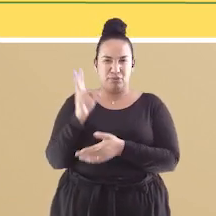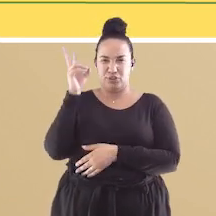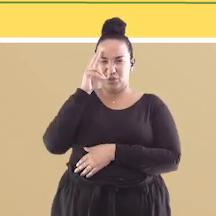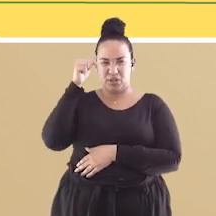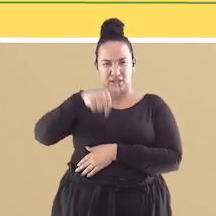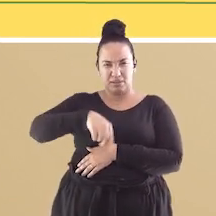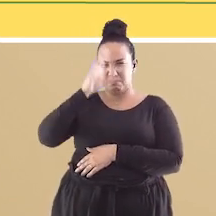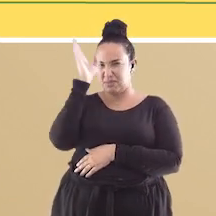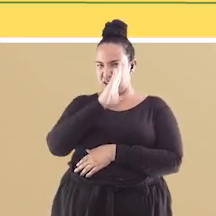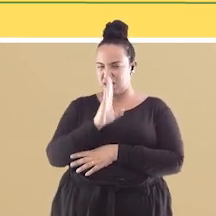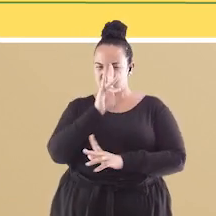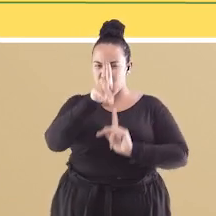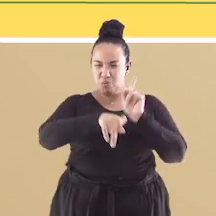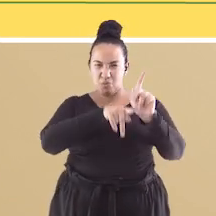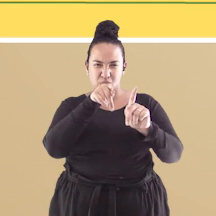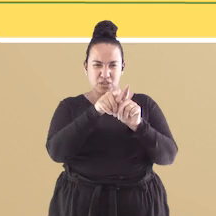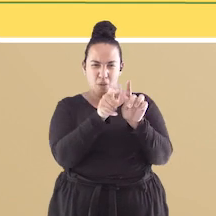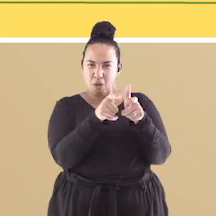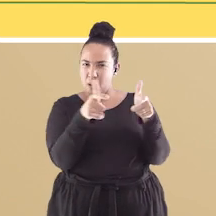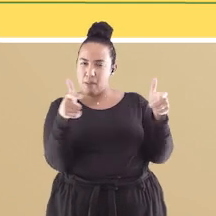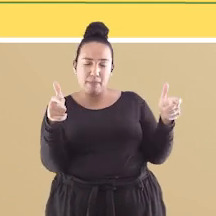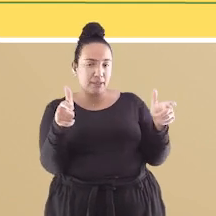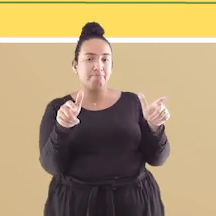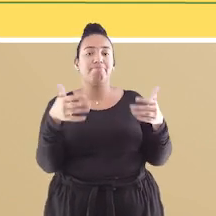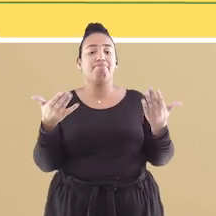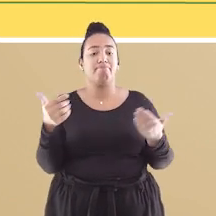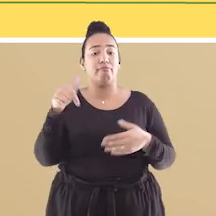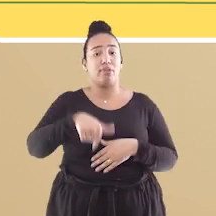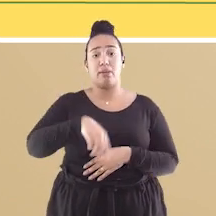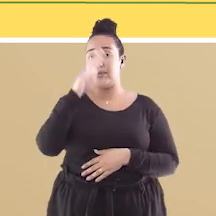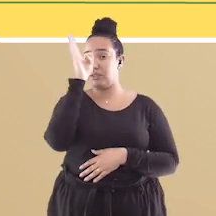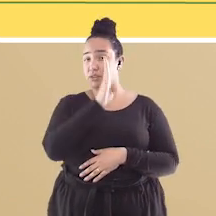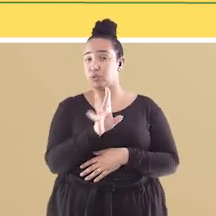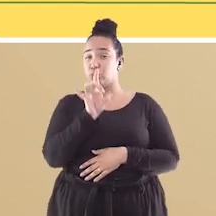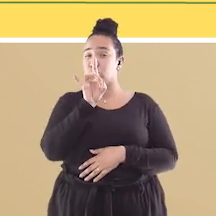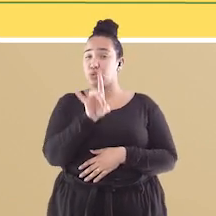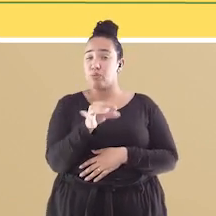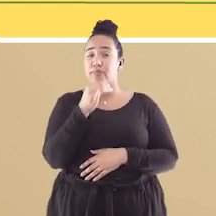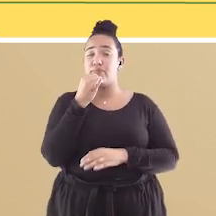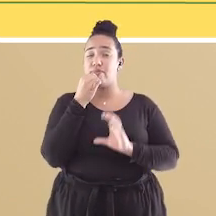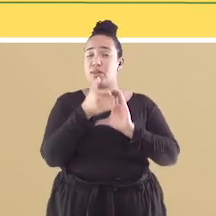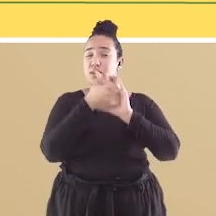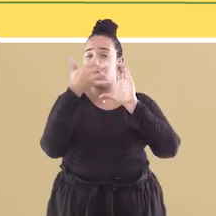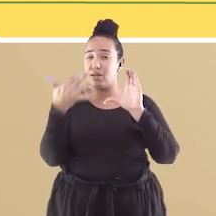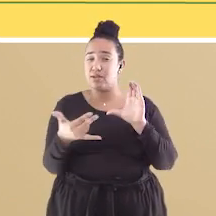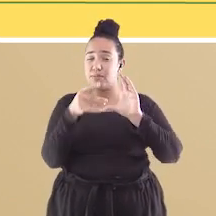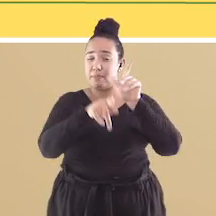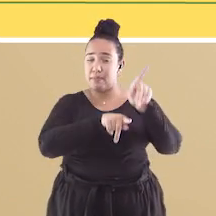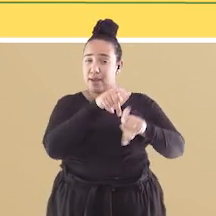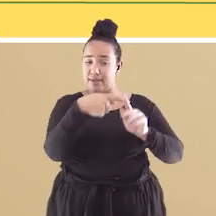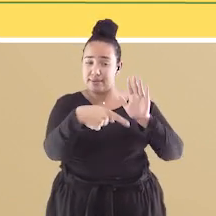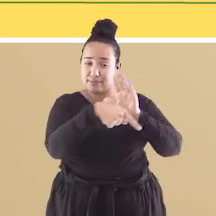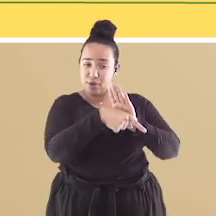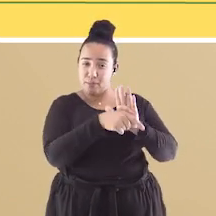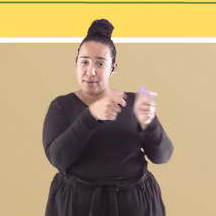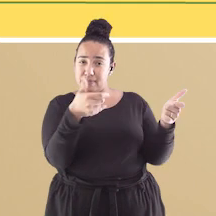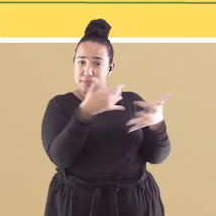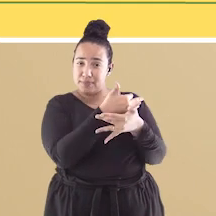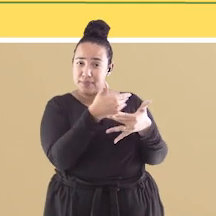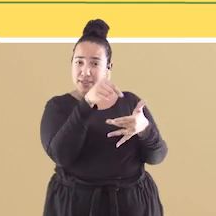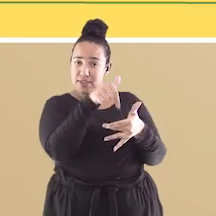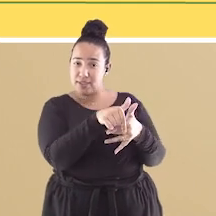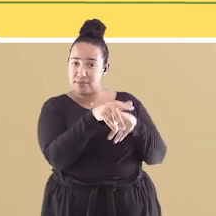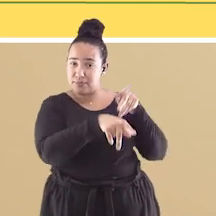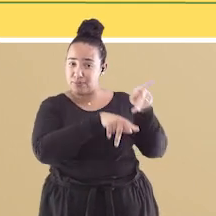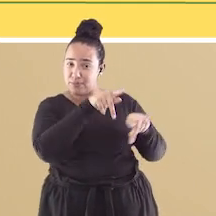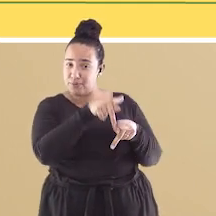foi tão urbanizado assim. O Brasil só foi ter características de um país urbano, com mais de 50%